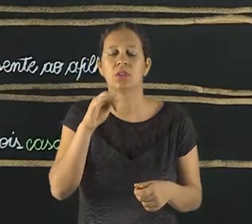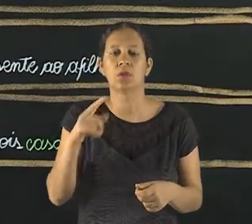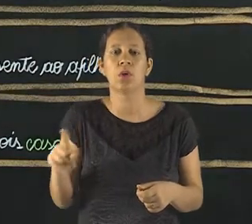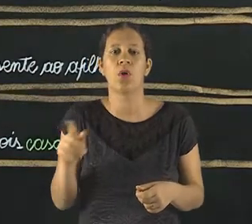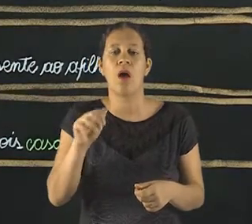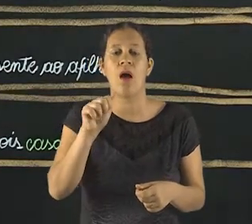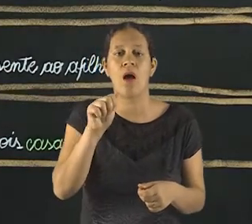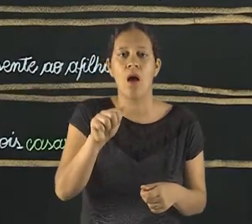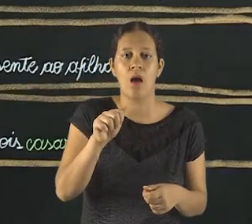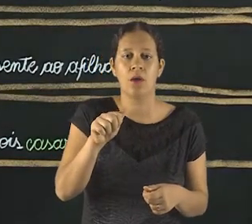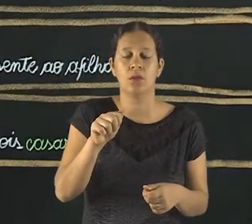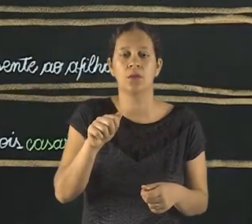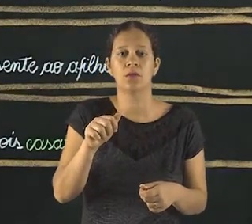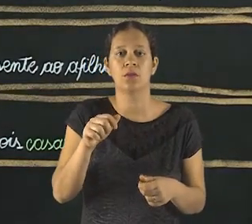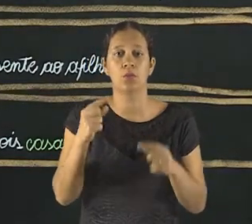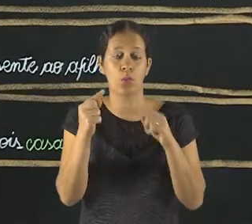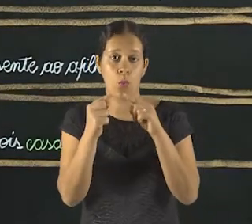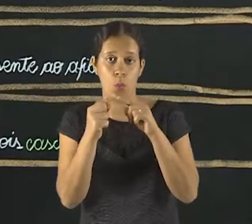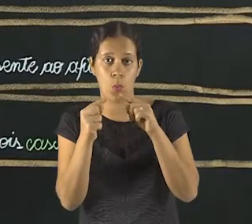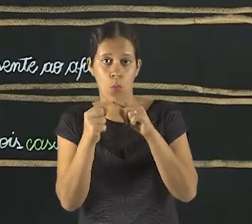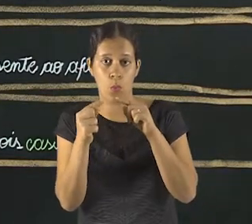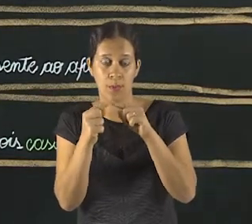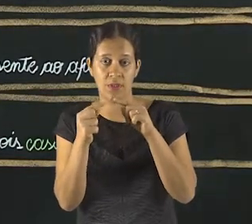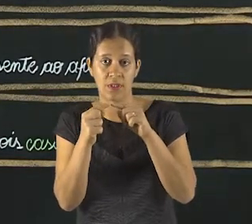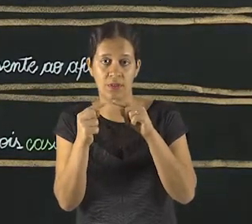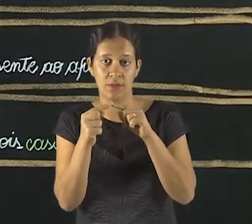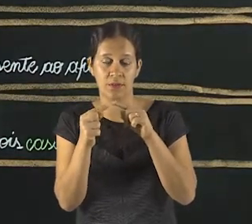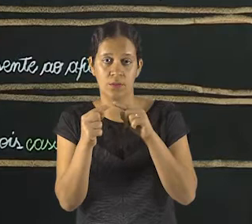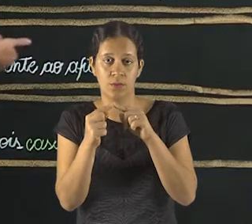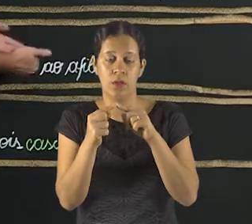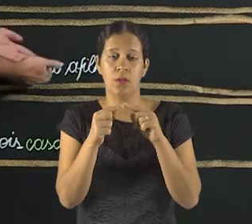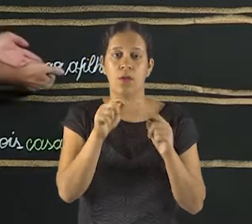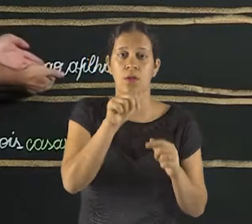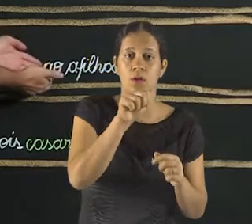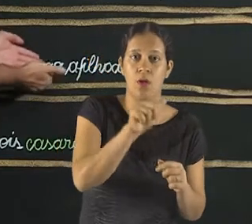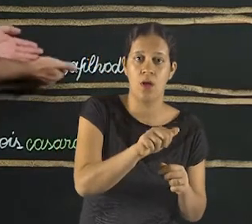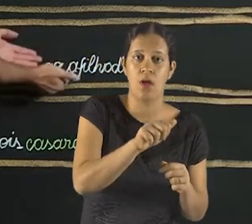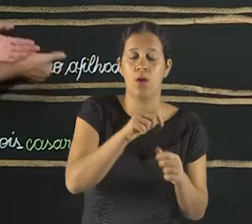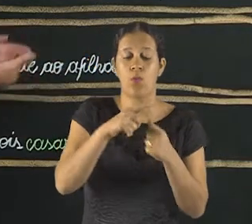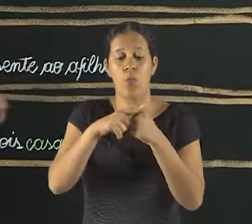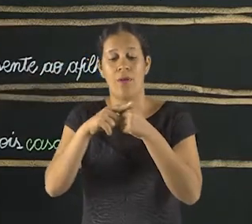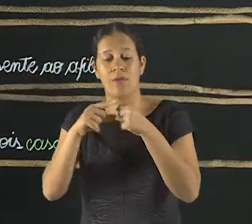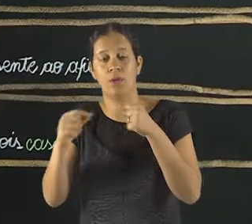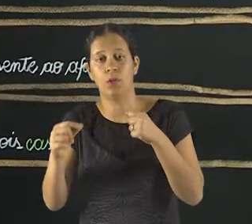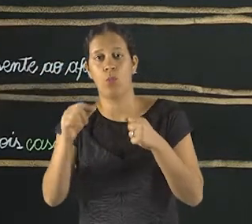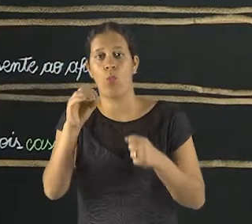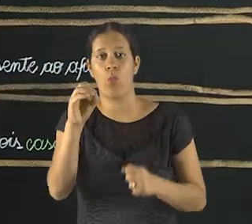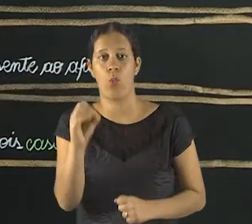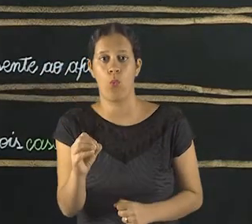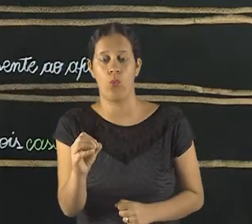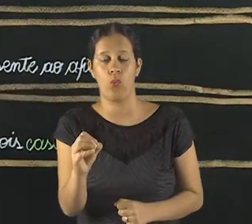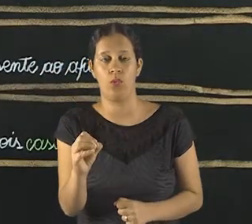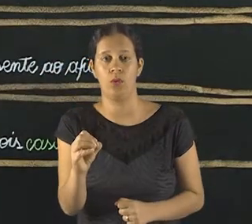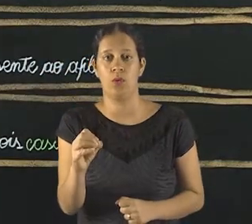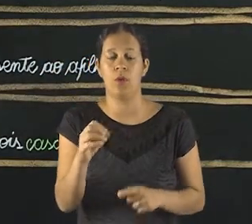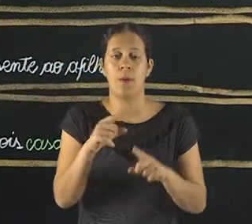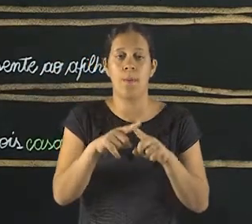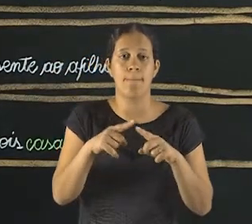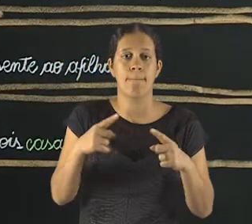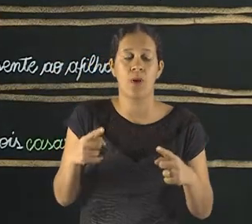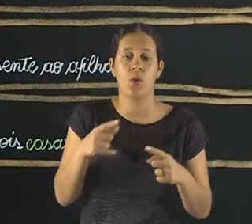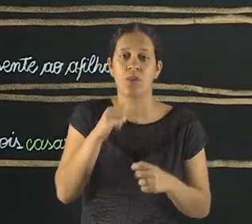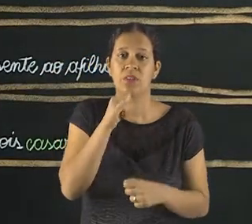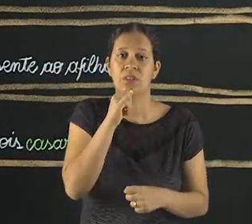aqui, você encontra que essa é uma preposição formada por meio de uma combinação. A combinação da preposição a com o artigo o.